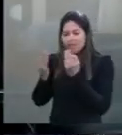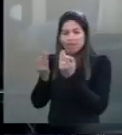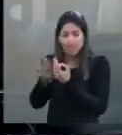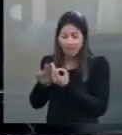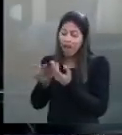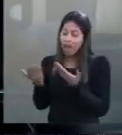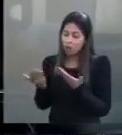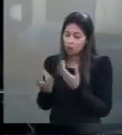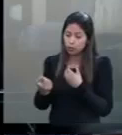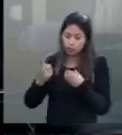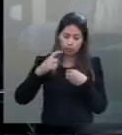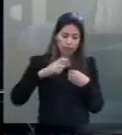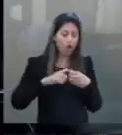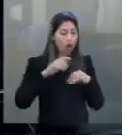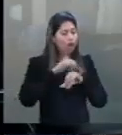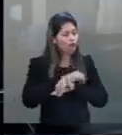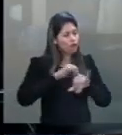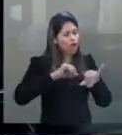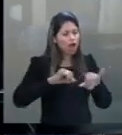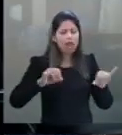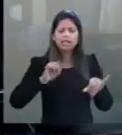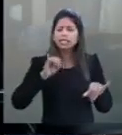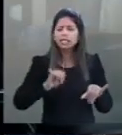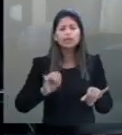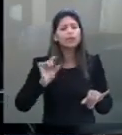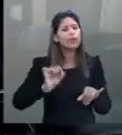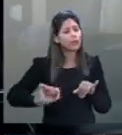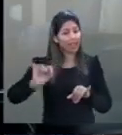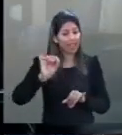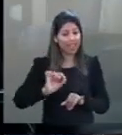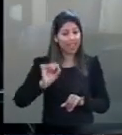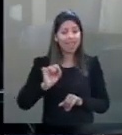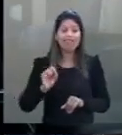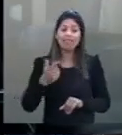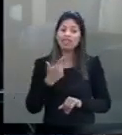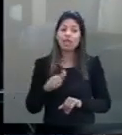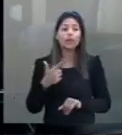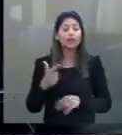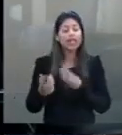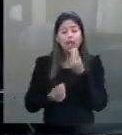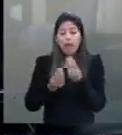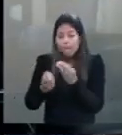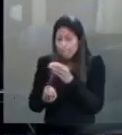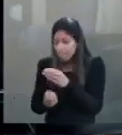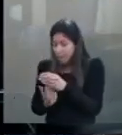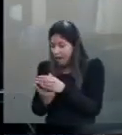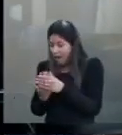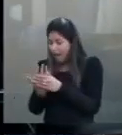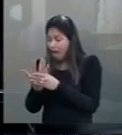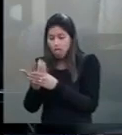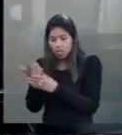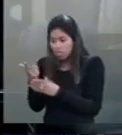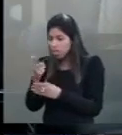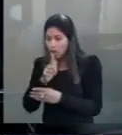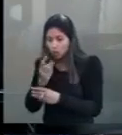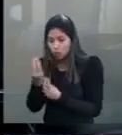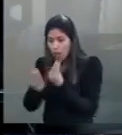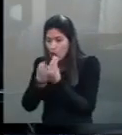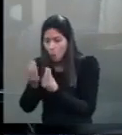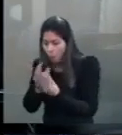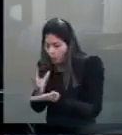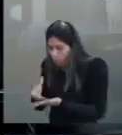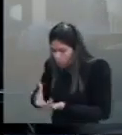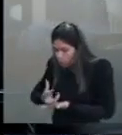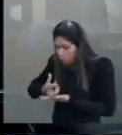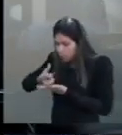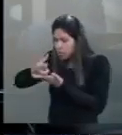dito popular. Se a agricultura familiar não planta, a cidade não janta. Milhões de trabalhadores e